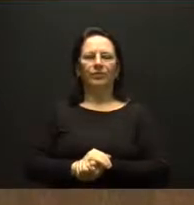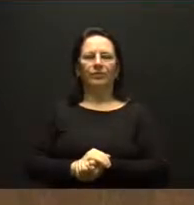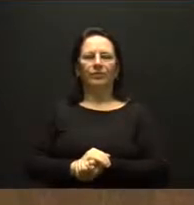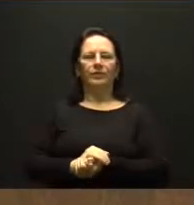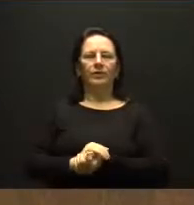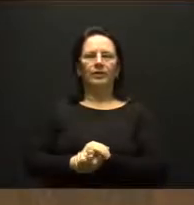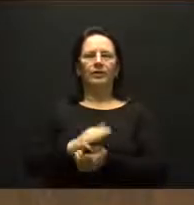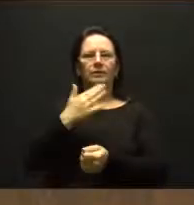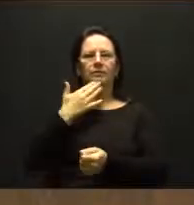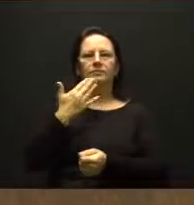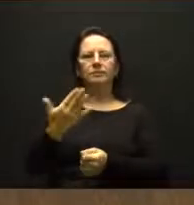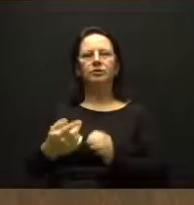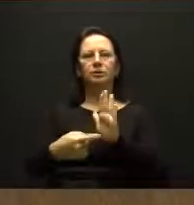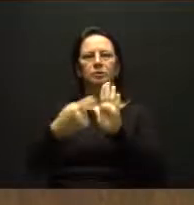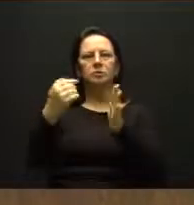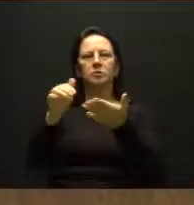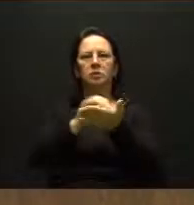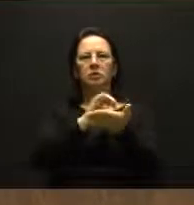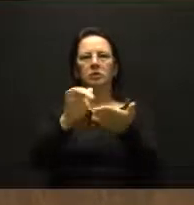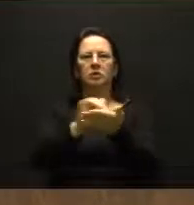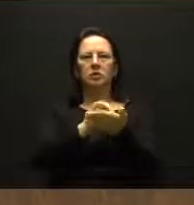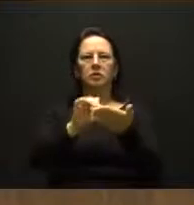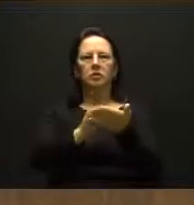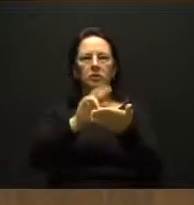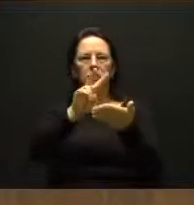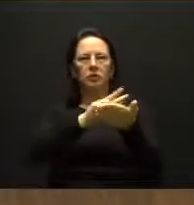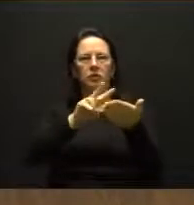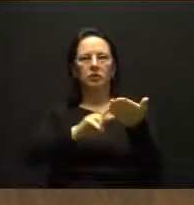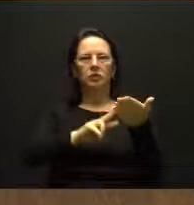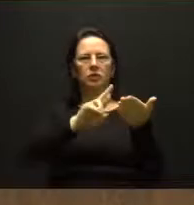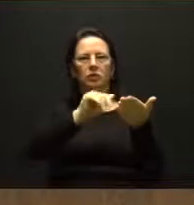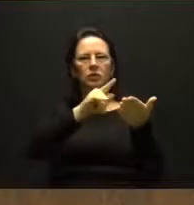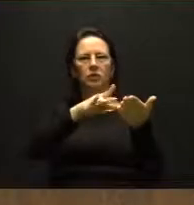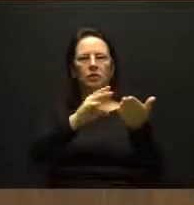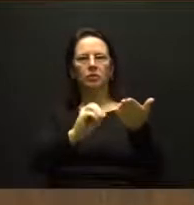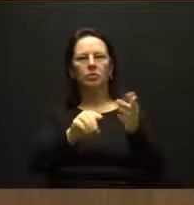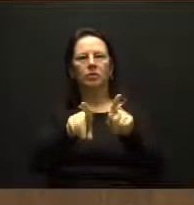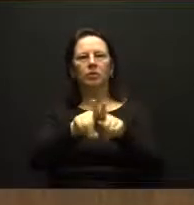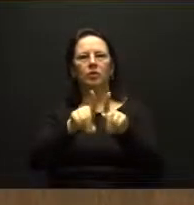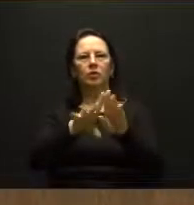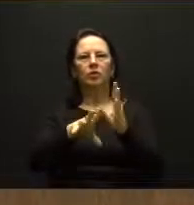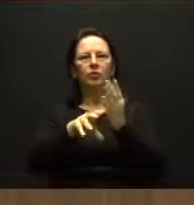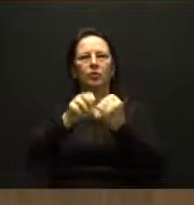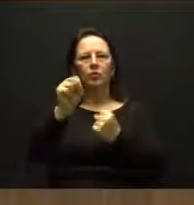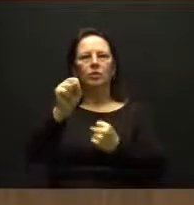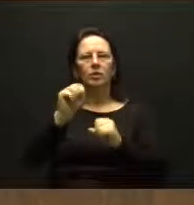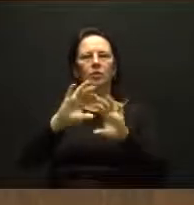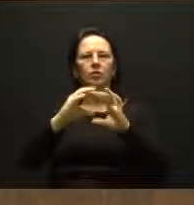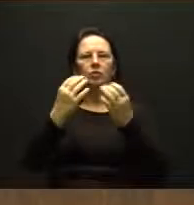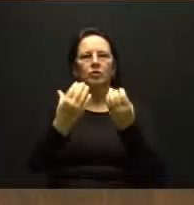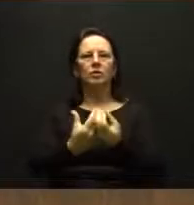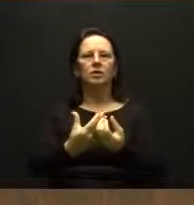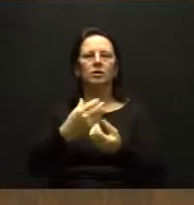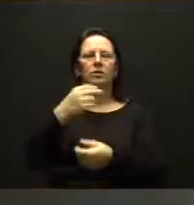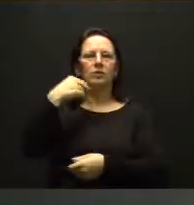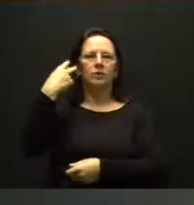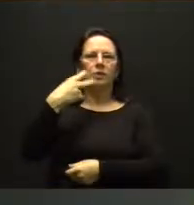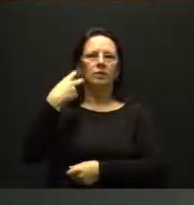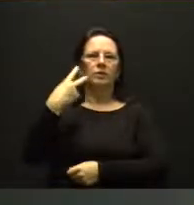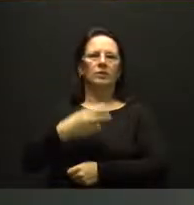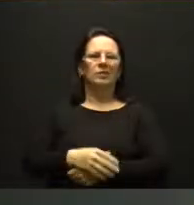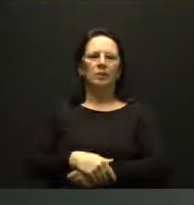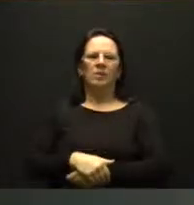solicito ao fim o primeiro secretário que você da leitura de requerimentos que versa sobre a formação de comissão especial de vereadores